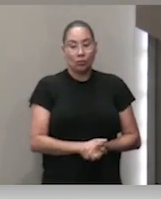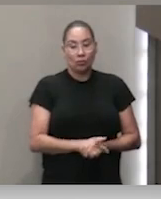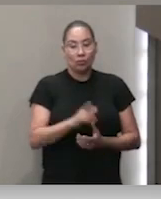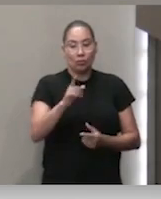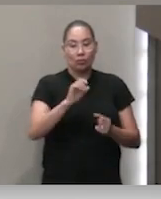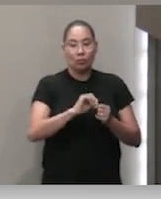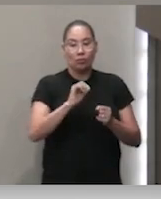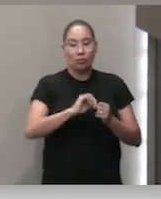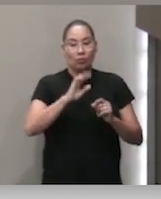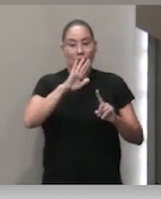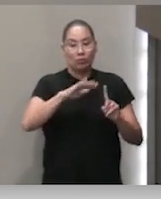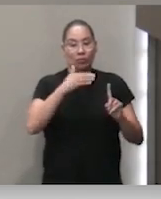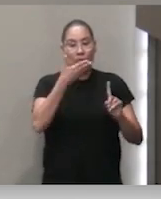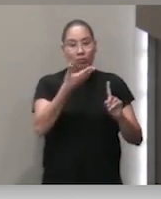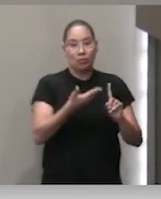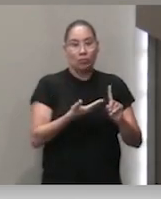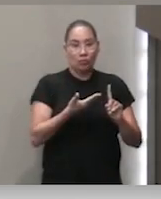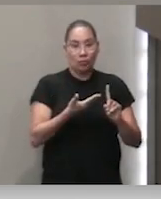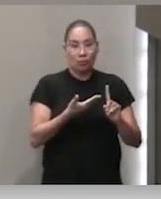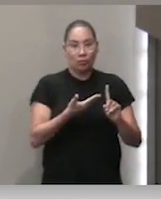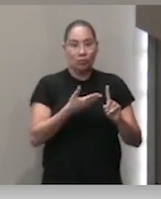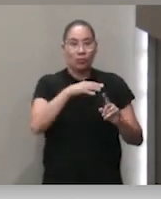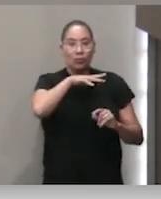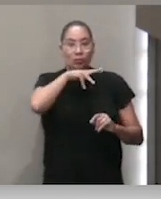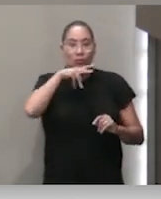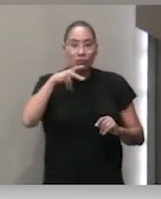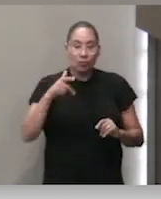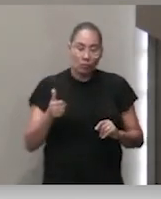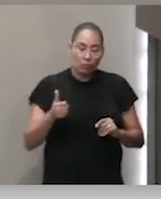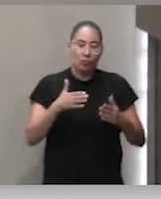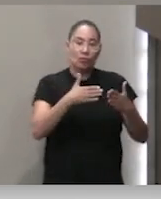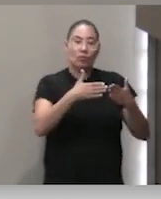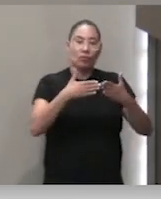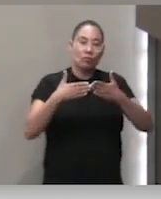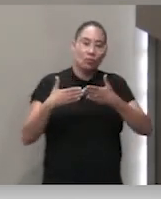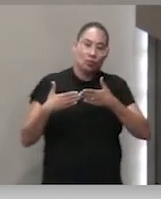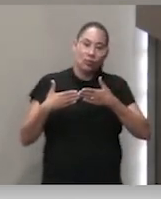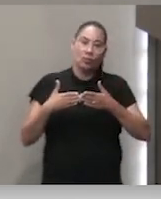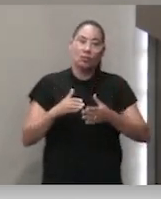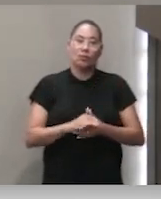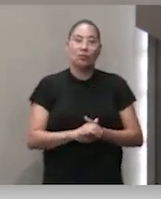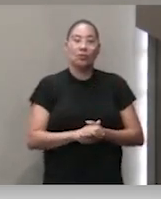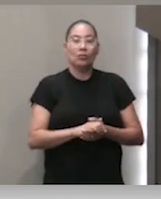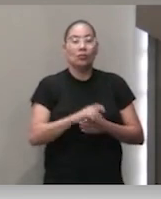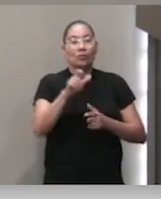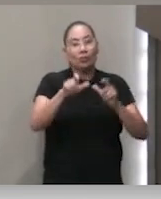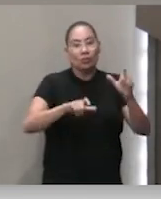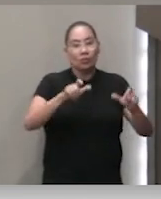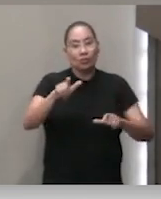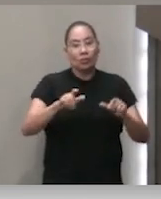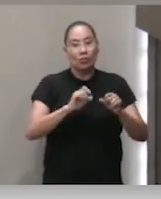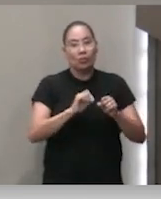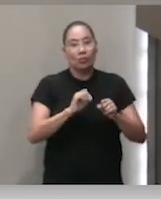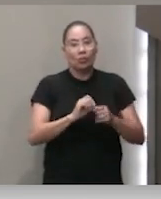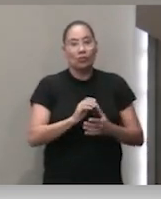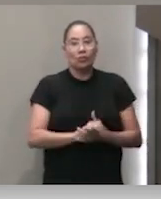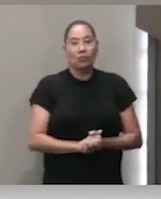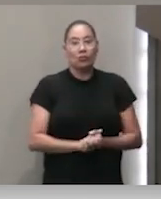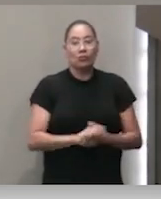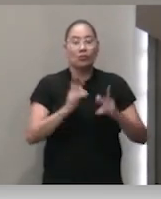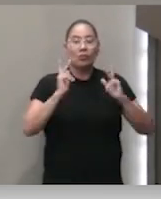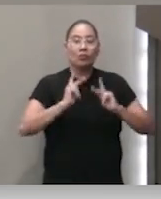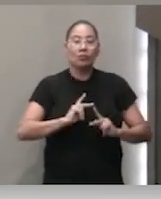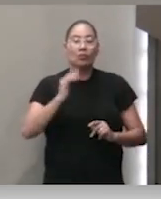fazer uma homenagem para a causa animal, para as protetoras, para os protetores, para quem faz, as